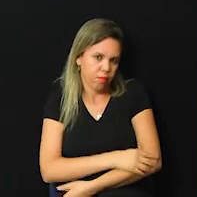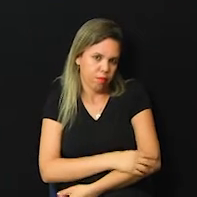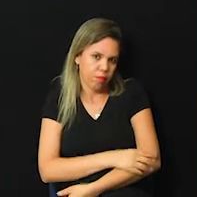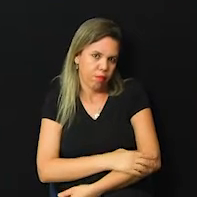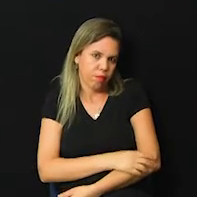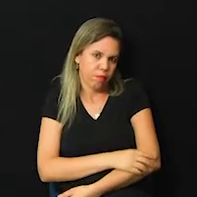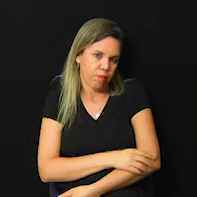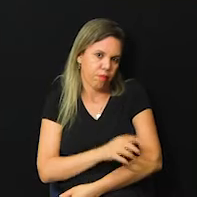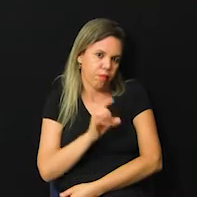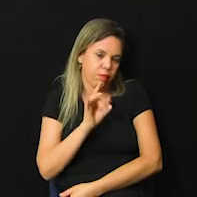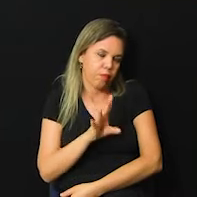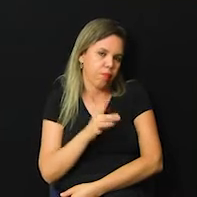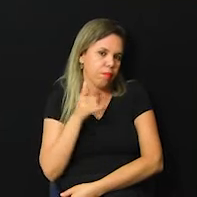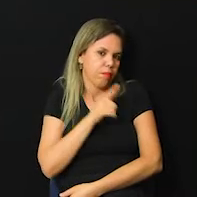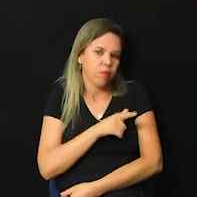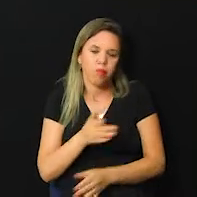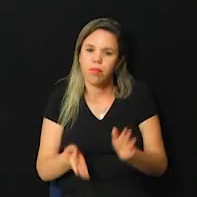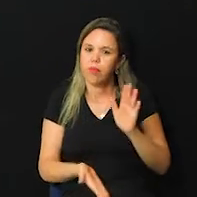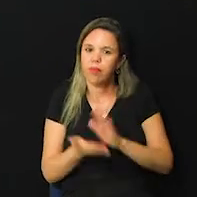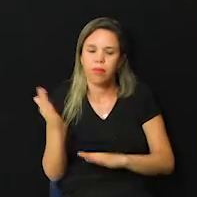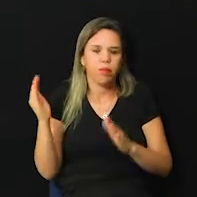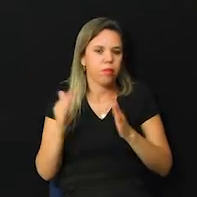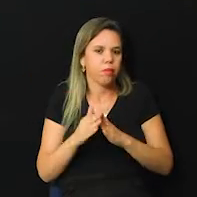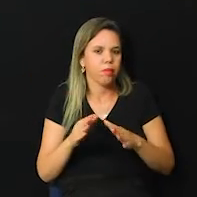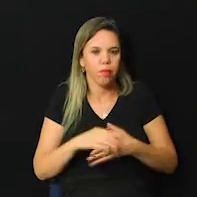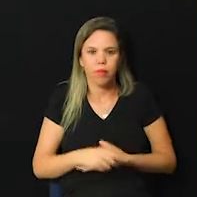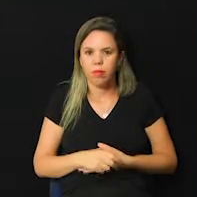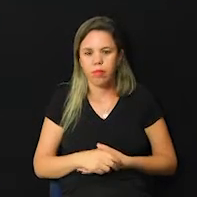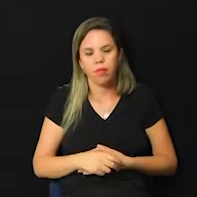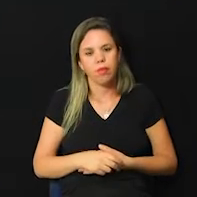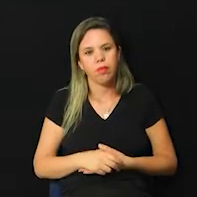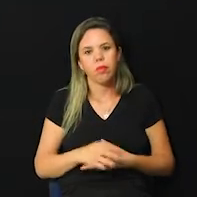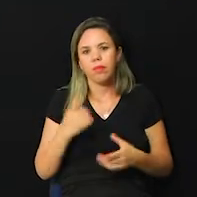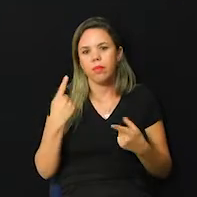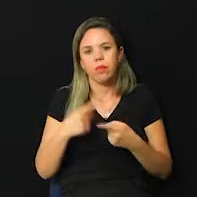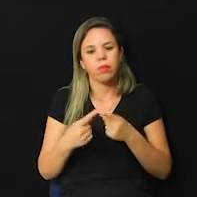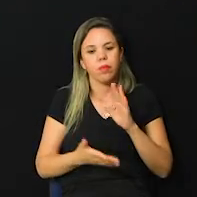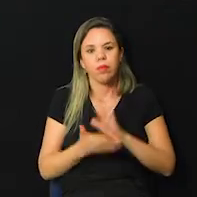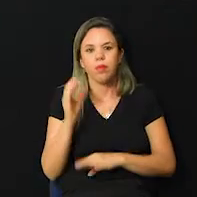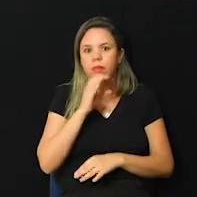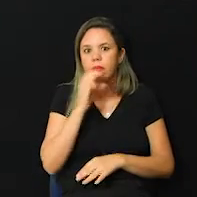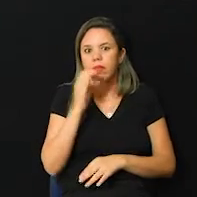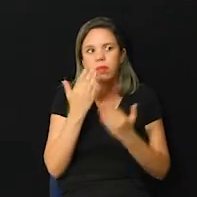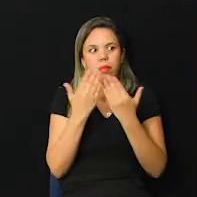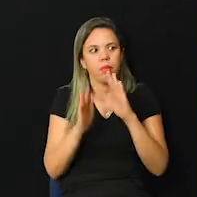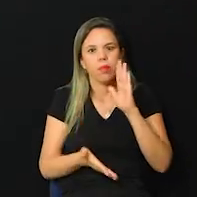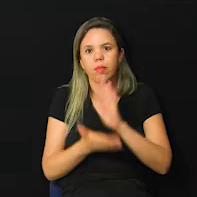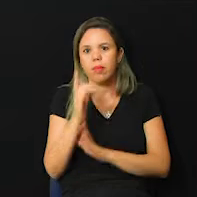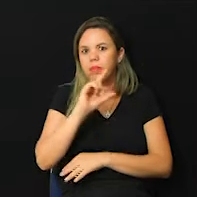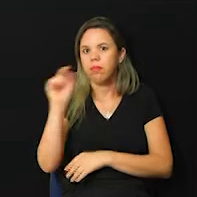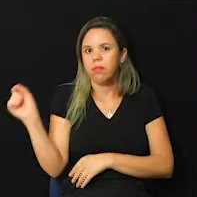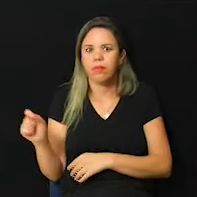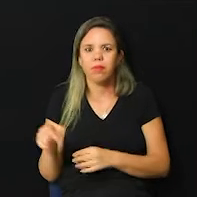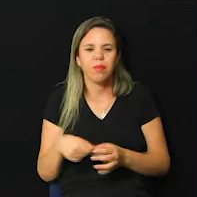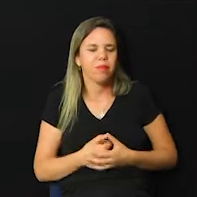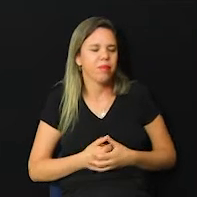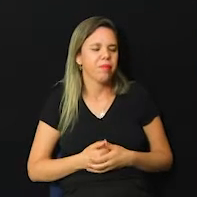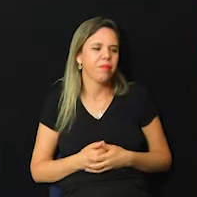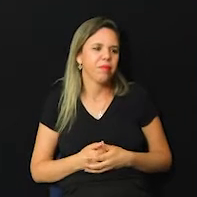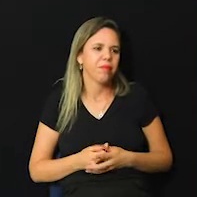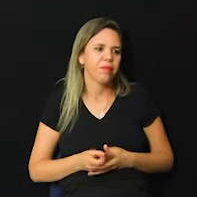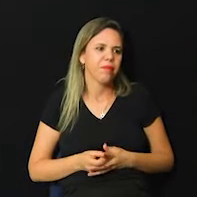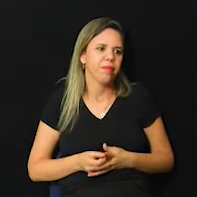dificuldade dificuldade é só que eu não conseguia sair de casa com ele porque ele fugia eu não podia ver um portão aberto que ele fugia